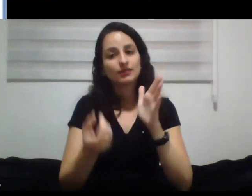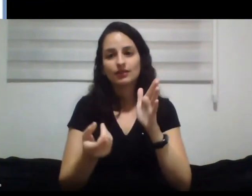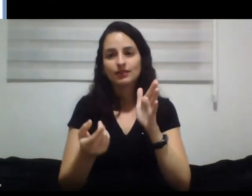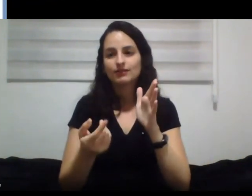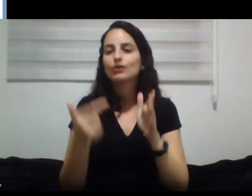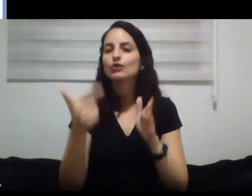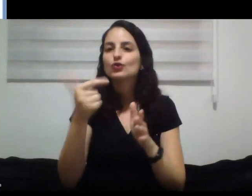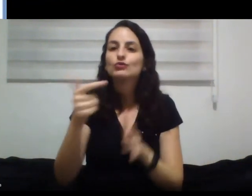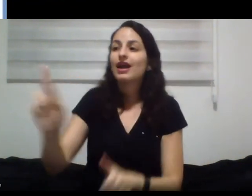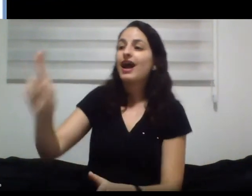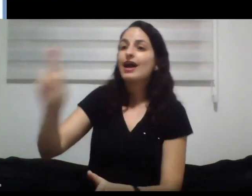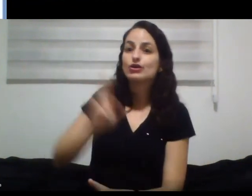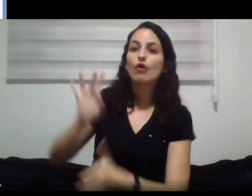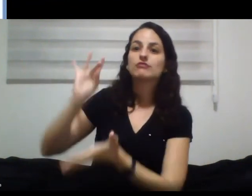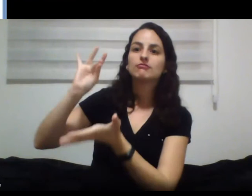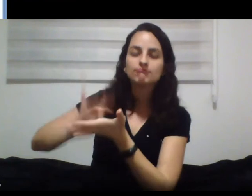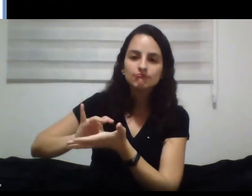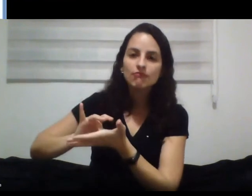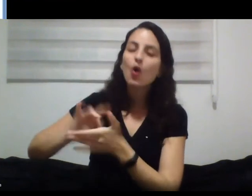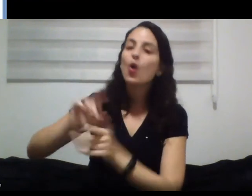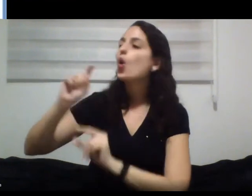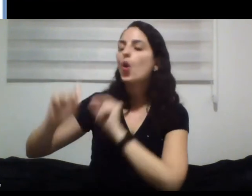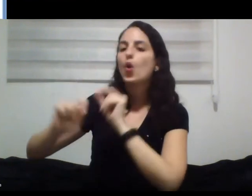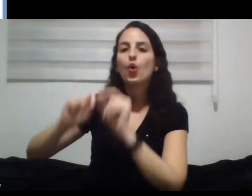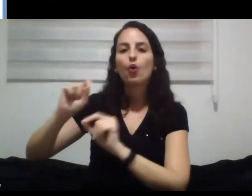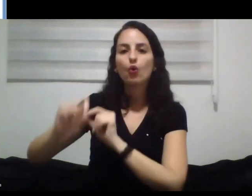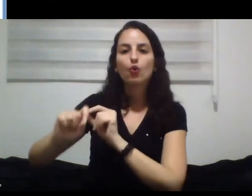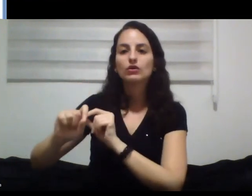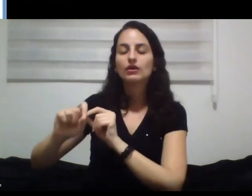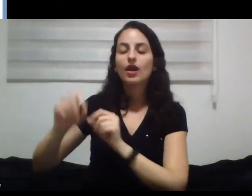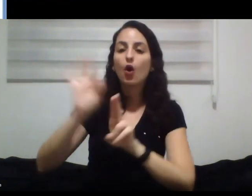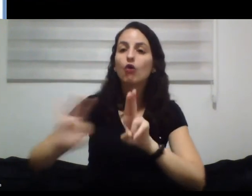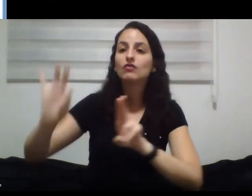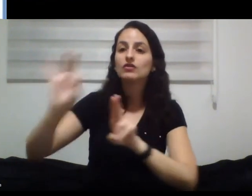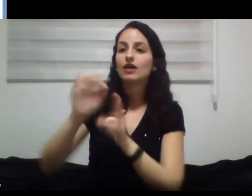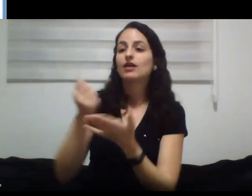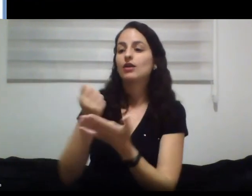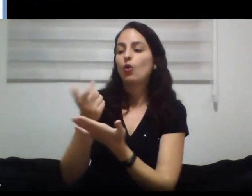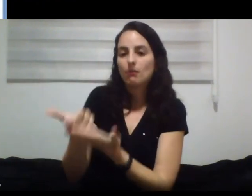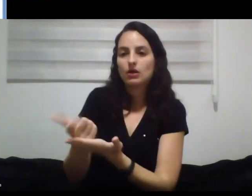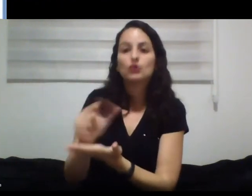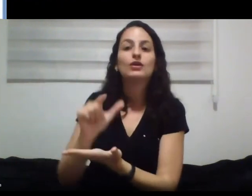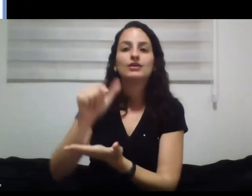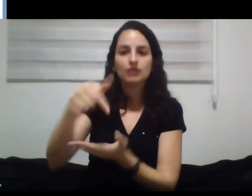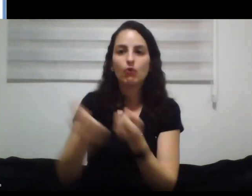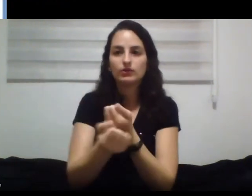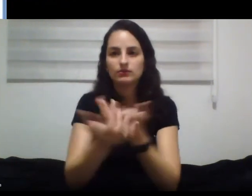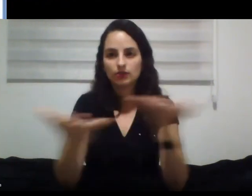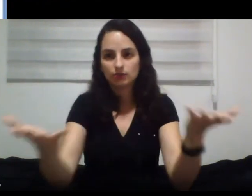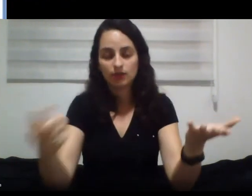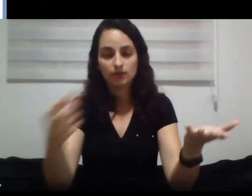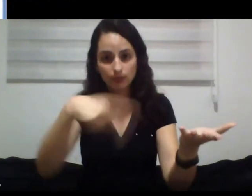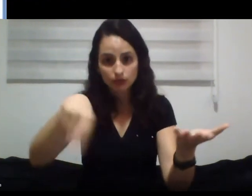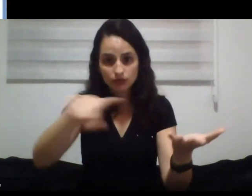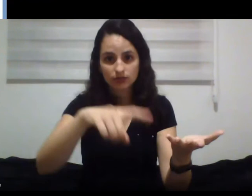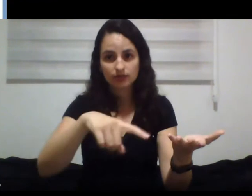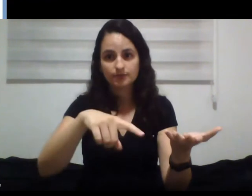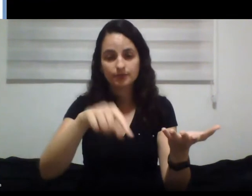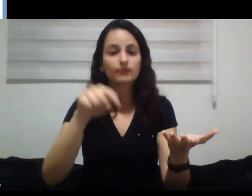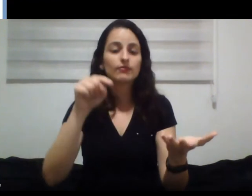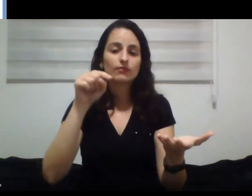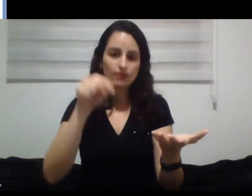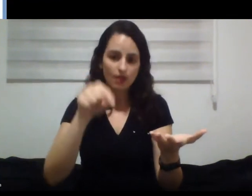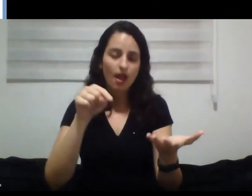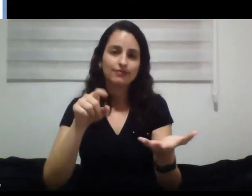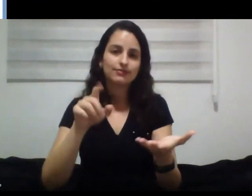O posicionamento, repito, da equipe da DidiPad e dos DEG. O Ailton acho que está na reunião, se ele